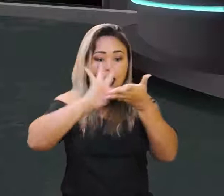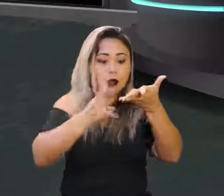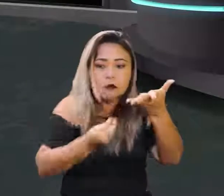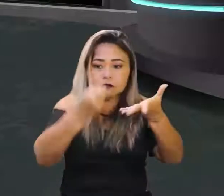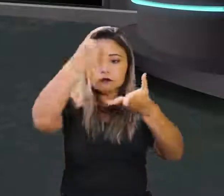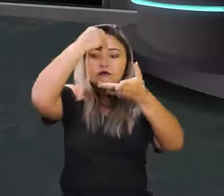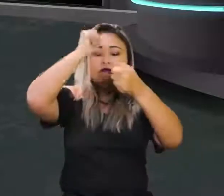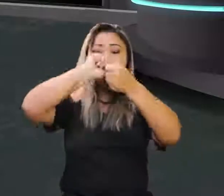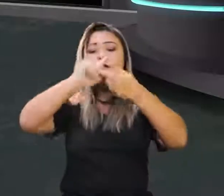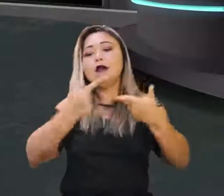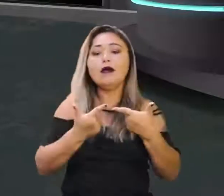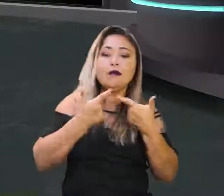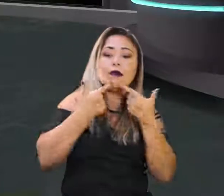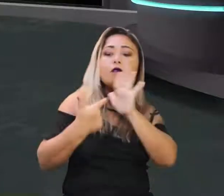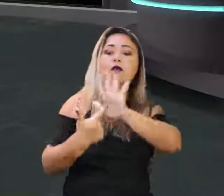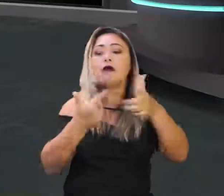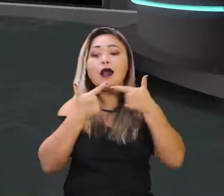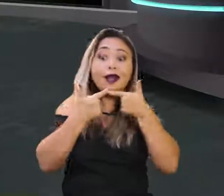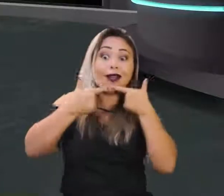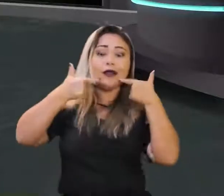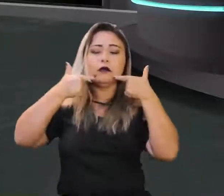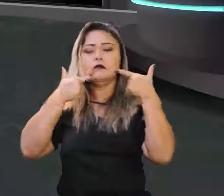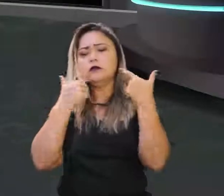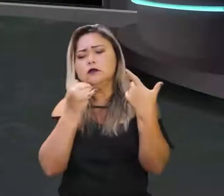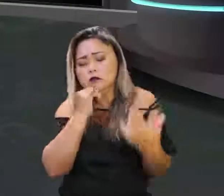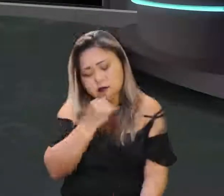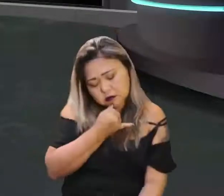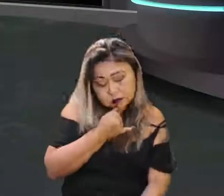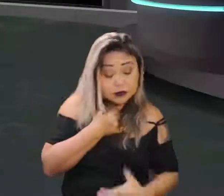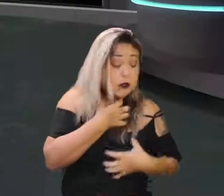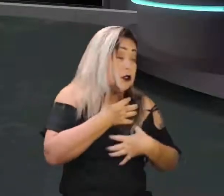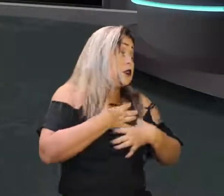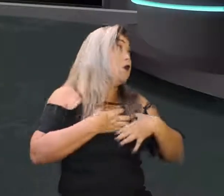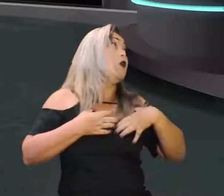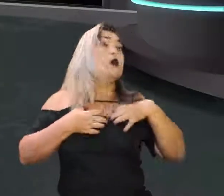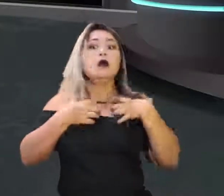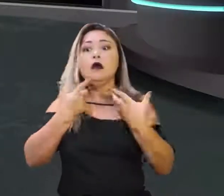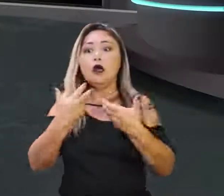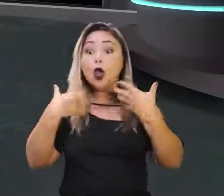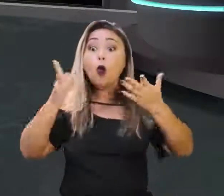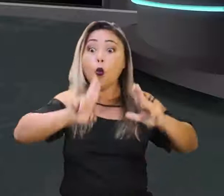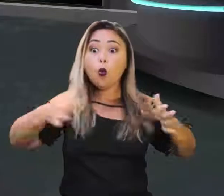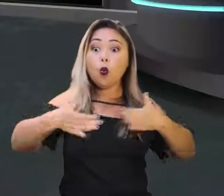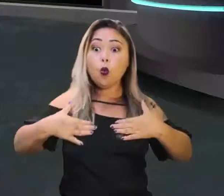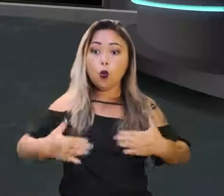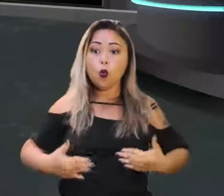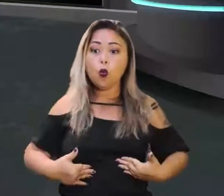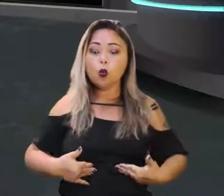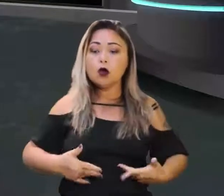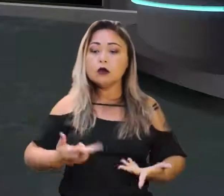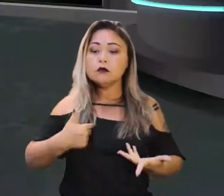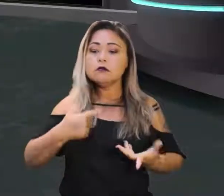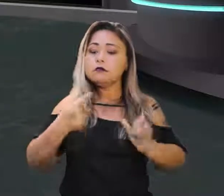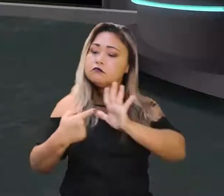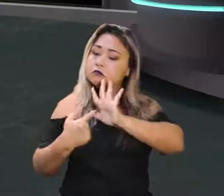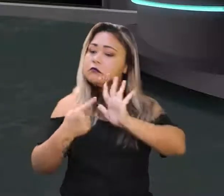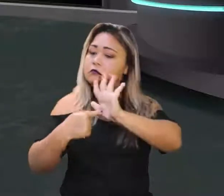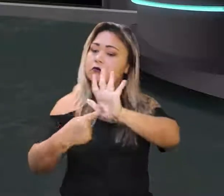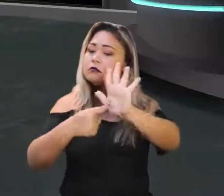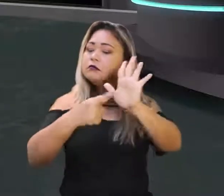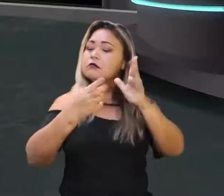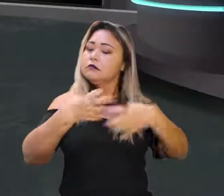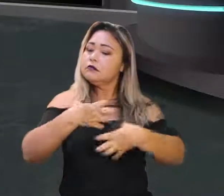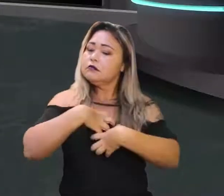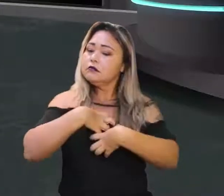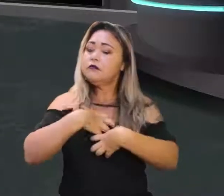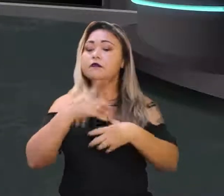demonstrar alegria, tristeza, conflito, enfim. Ele usa o próprio corpo para expressar as emoções. E o teatro